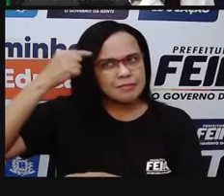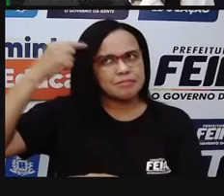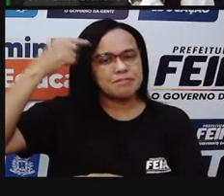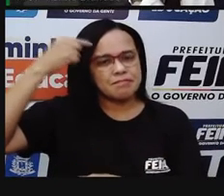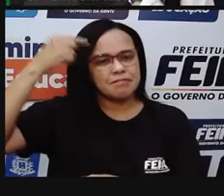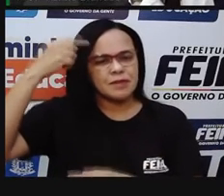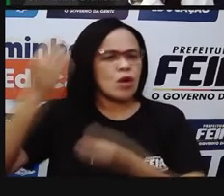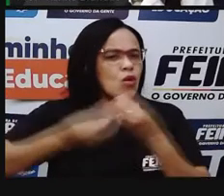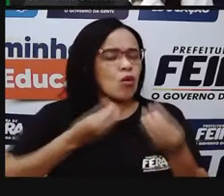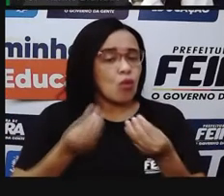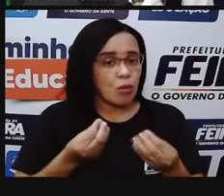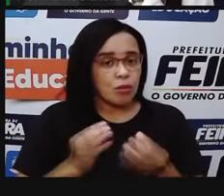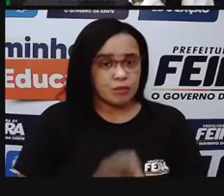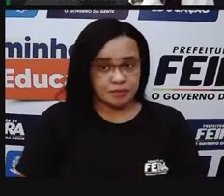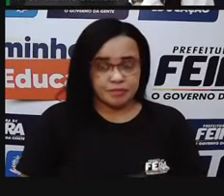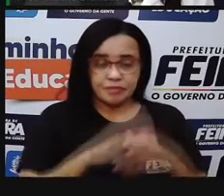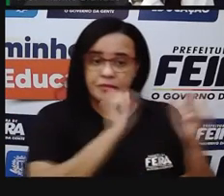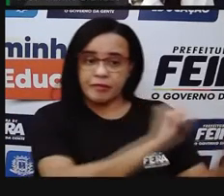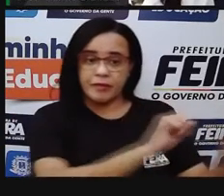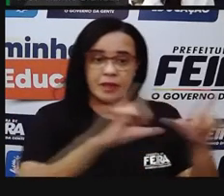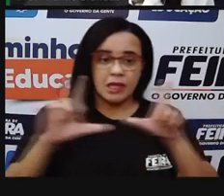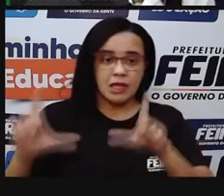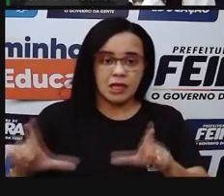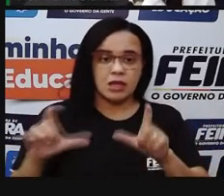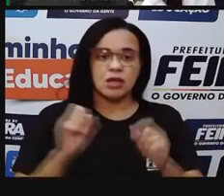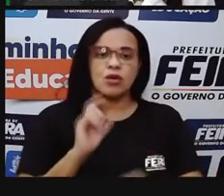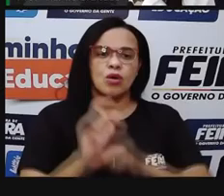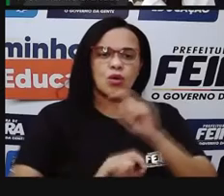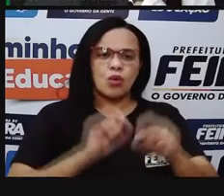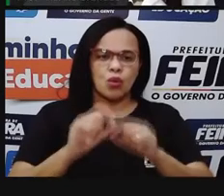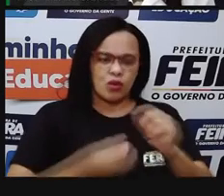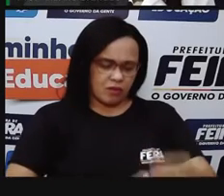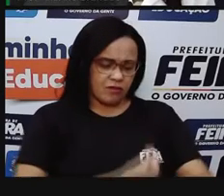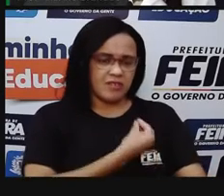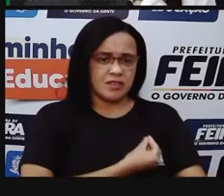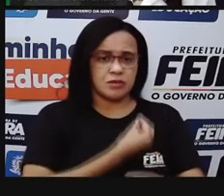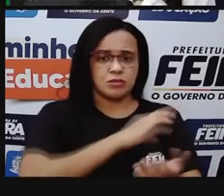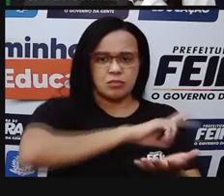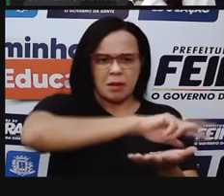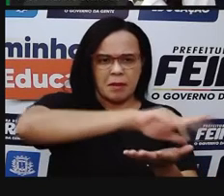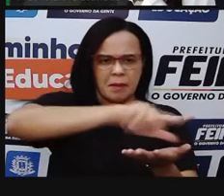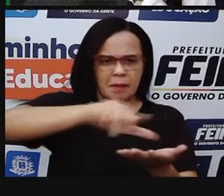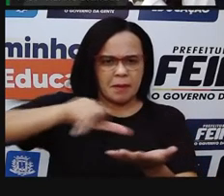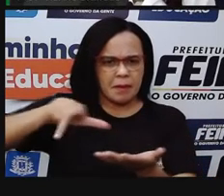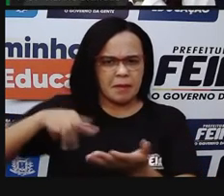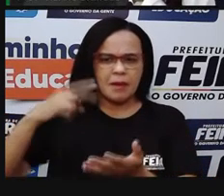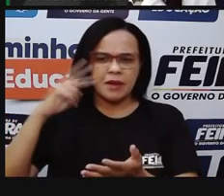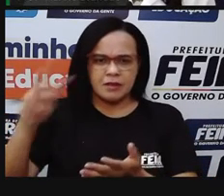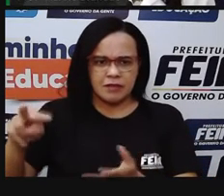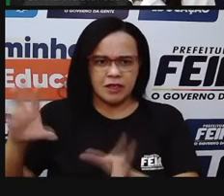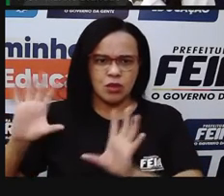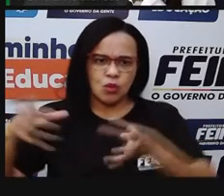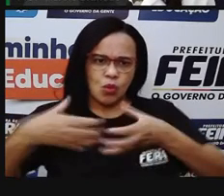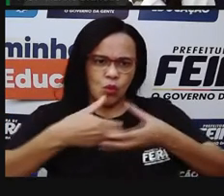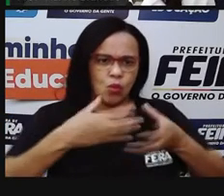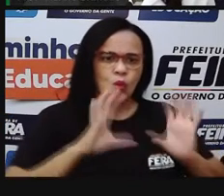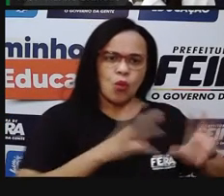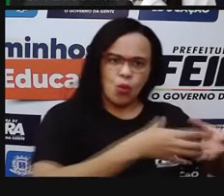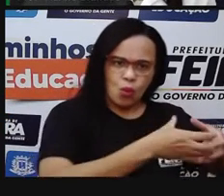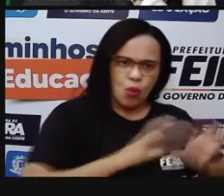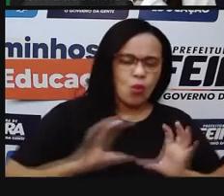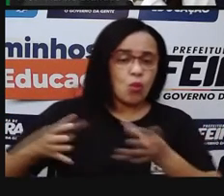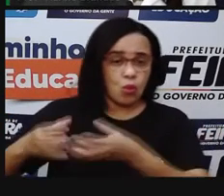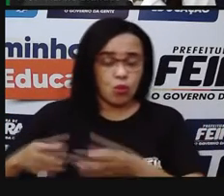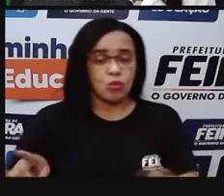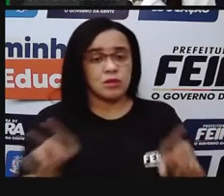algumas características. O que a gente observa, né? A gente observa aqui uma ave, a ararinha